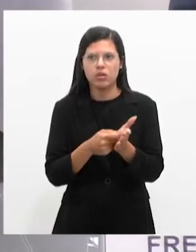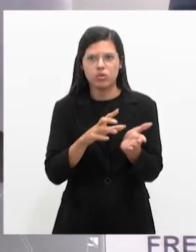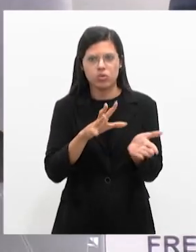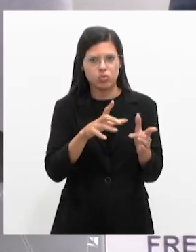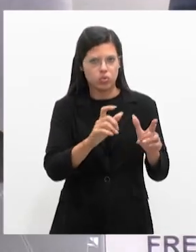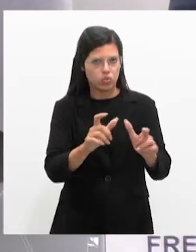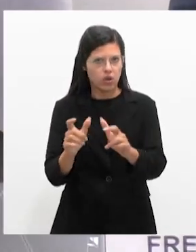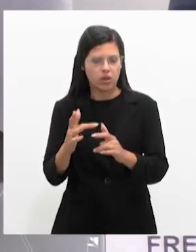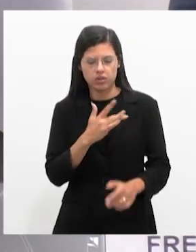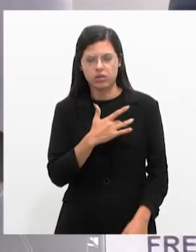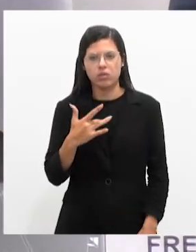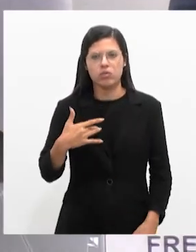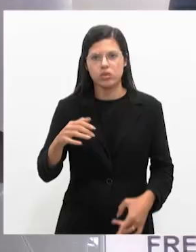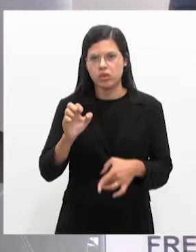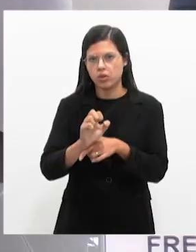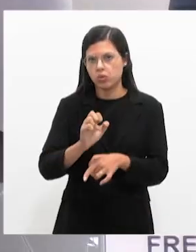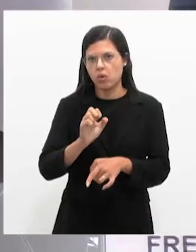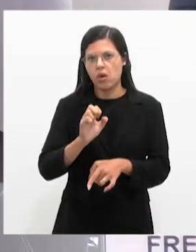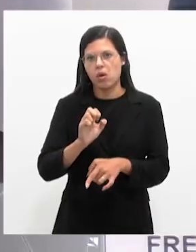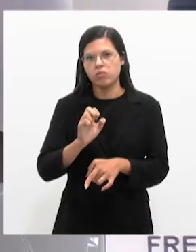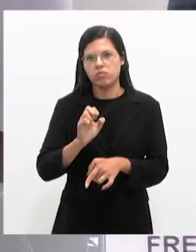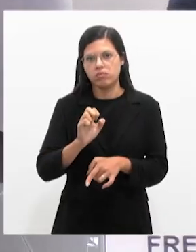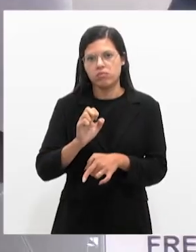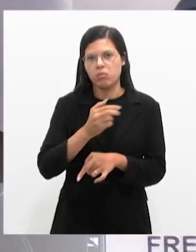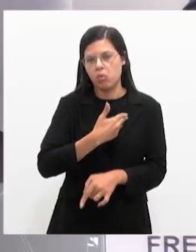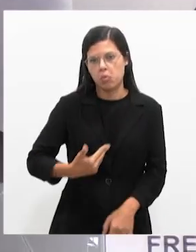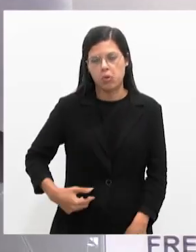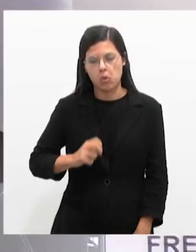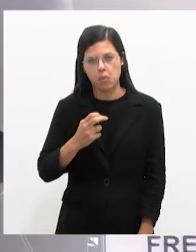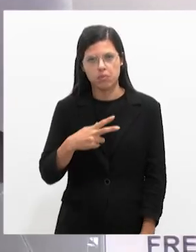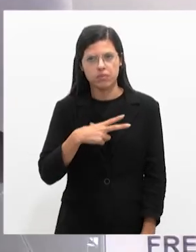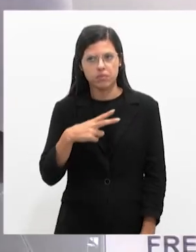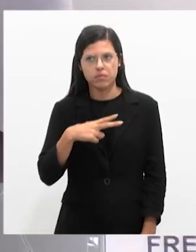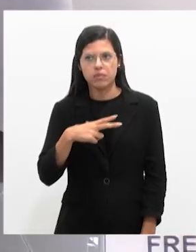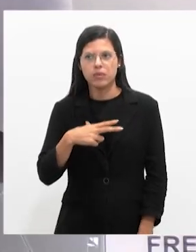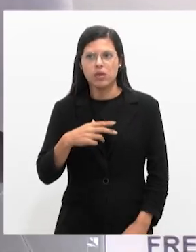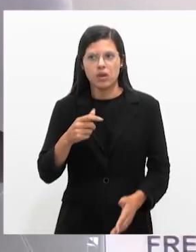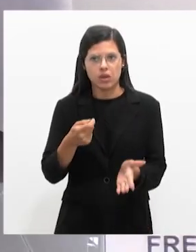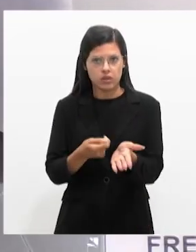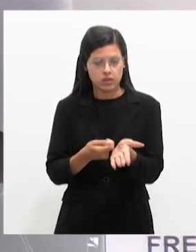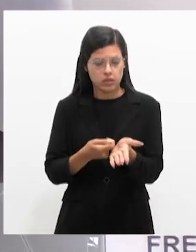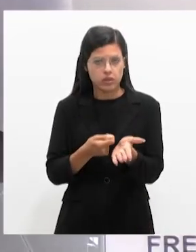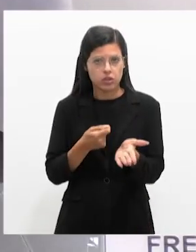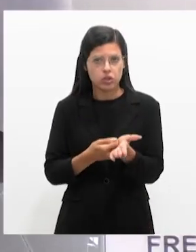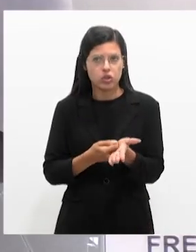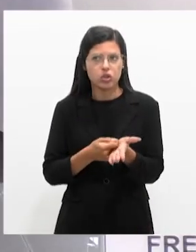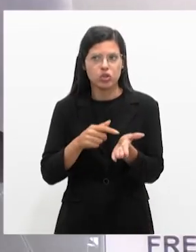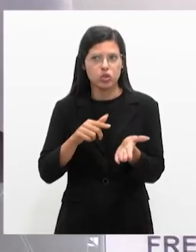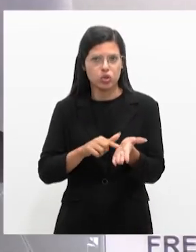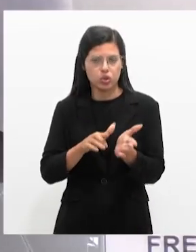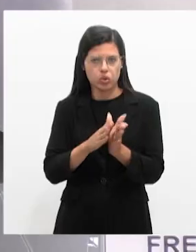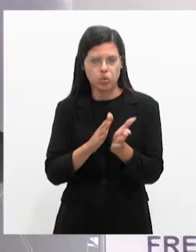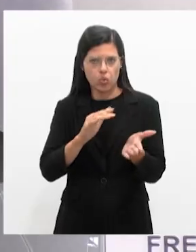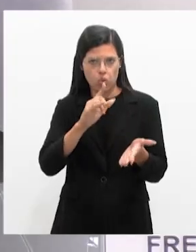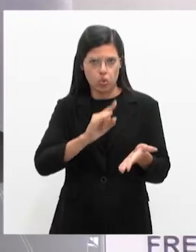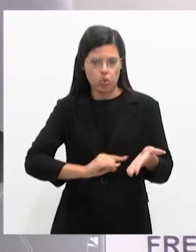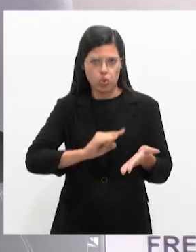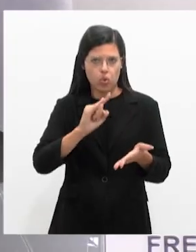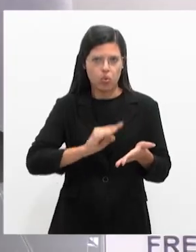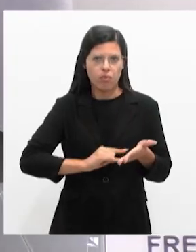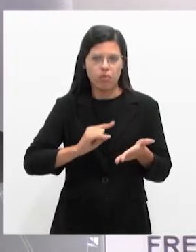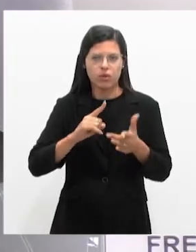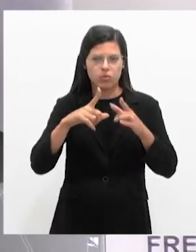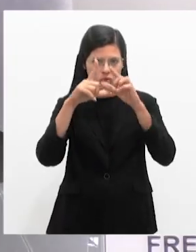estaduais, públicos ou privados, exigirem a carteira profissional de enfermagem dos profissionais contratados para o desempenho de suas